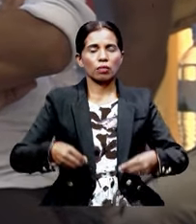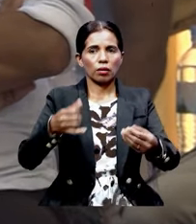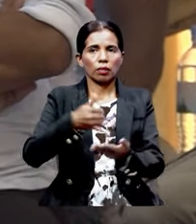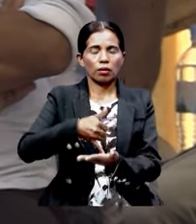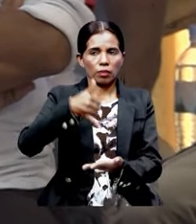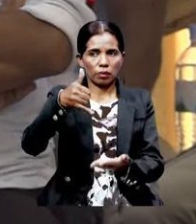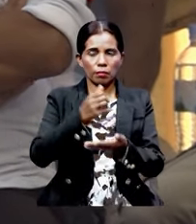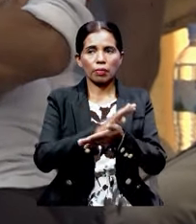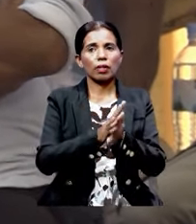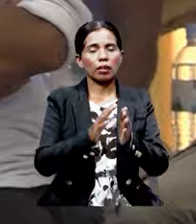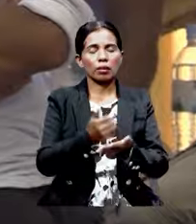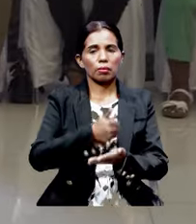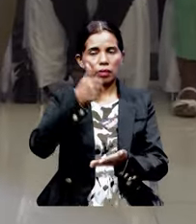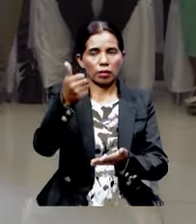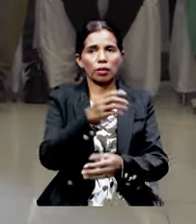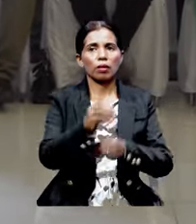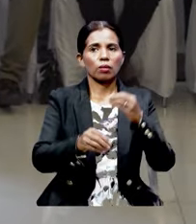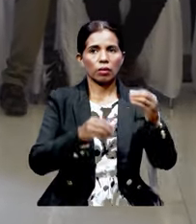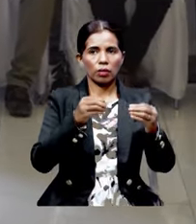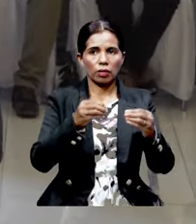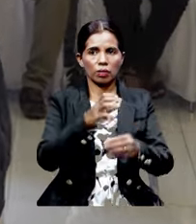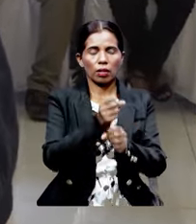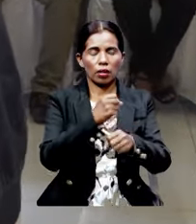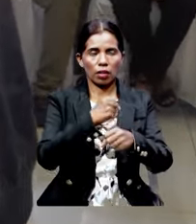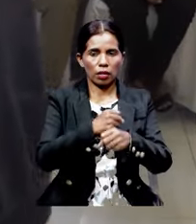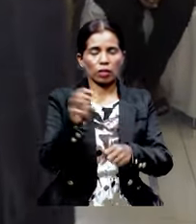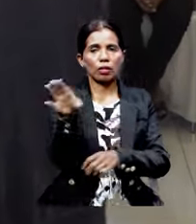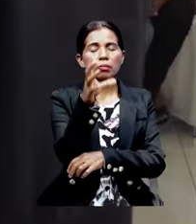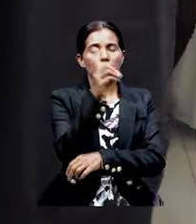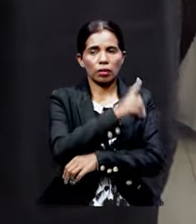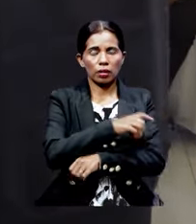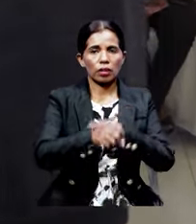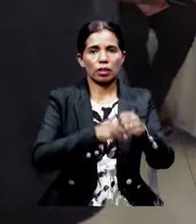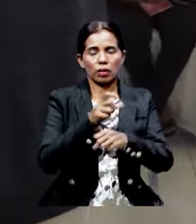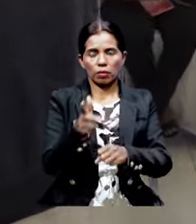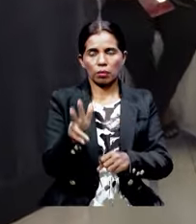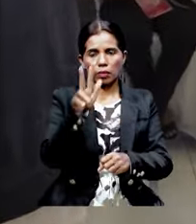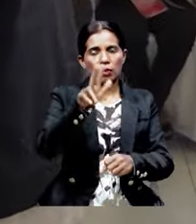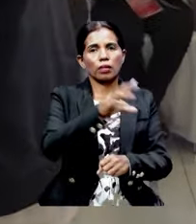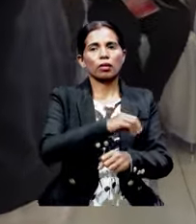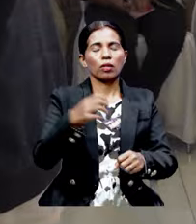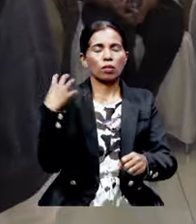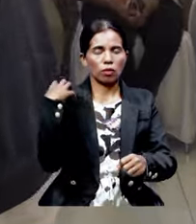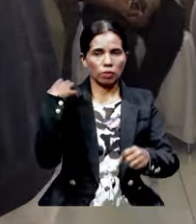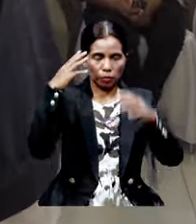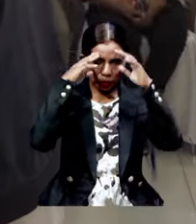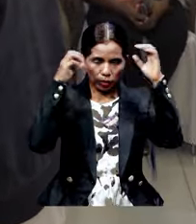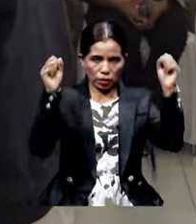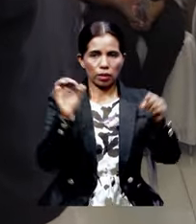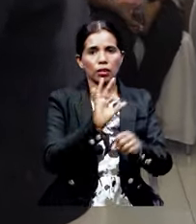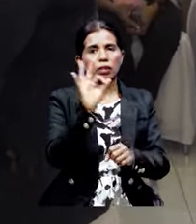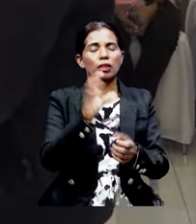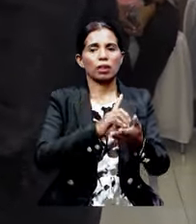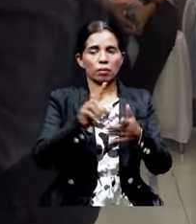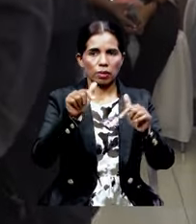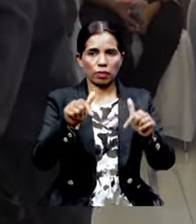em Sira, com o concurso presépio Natal Tina Rihu, no Rurone Sentolo, e a Palácio Presidencial, sexta semana.